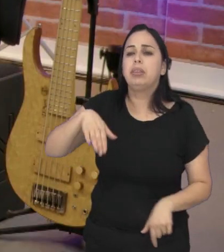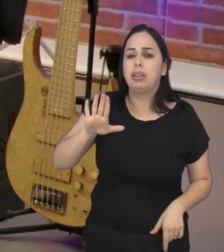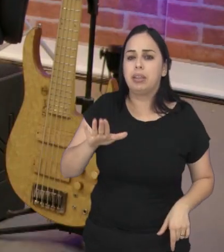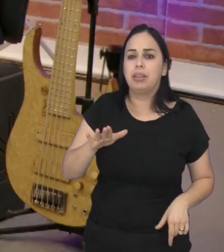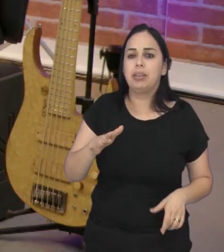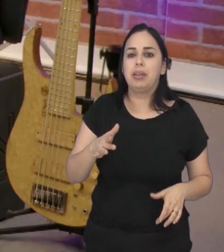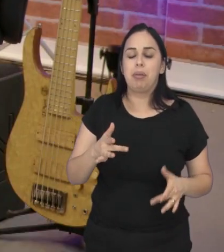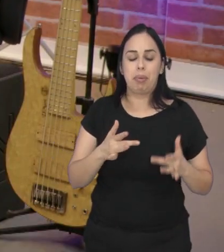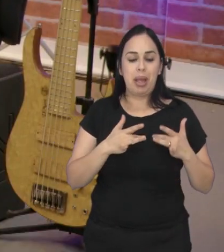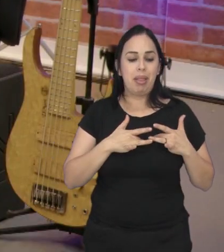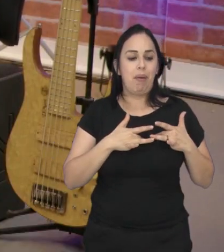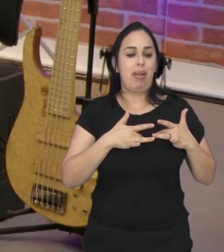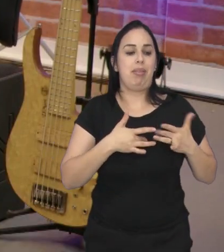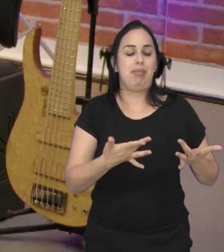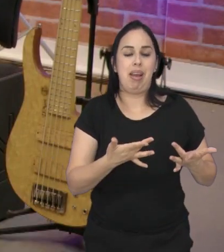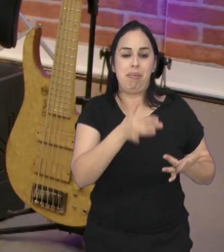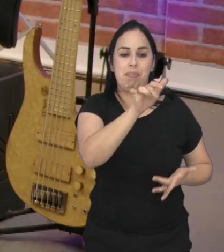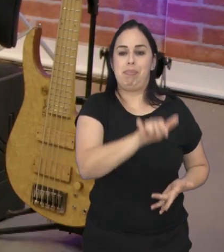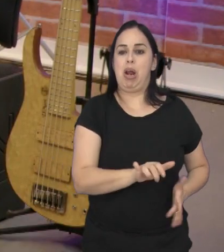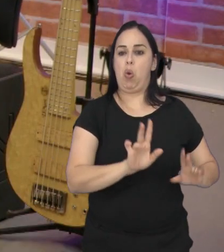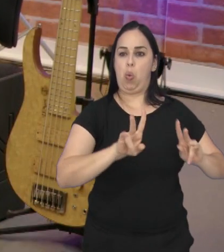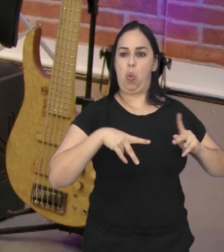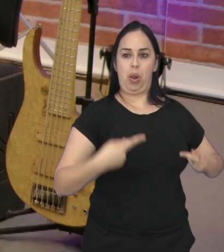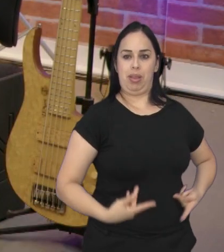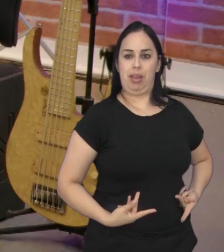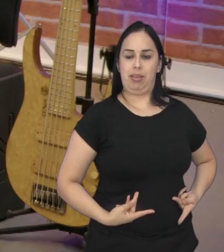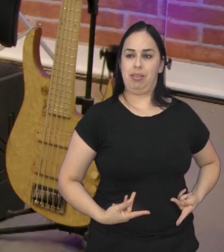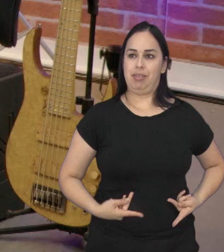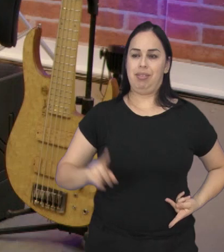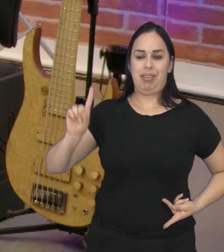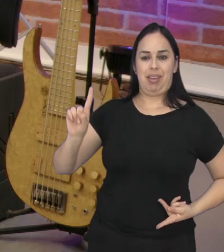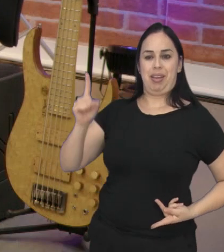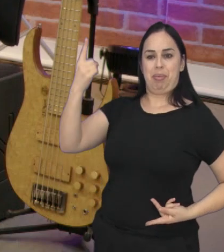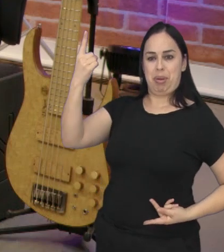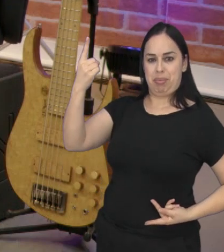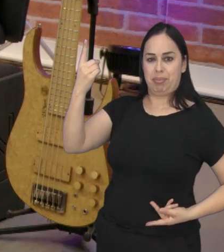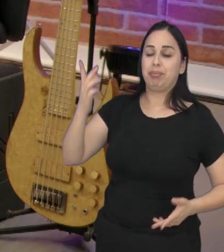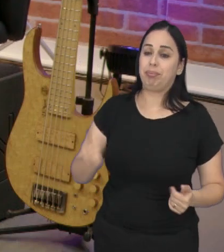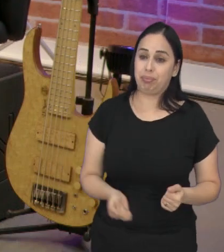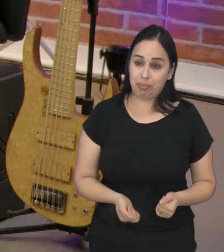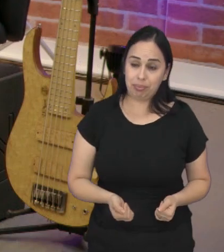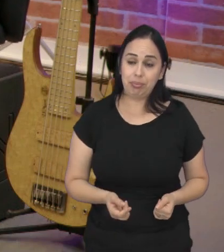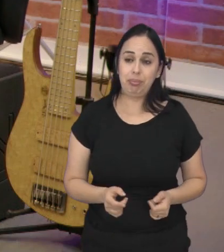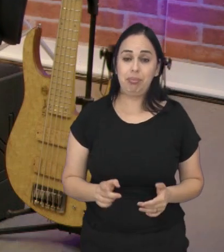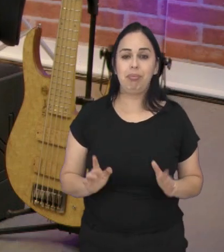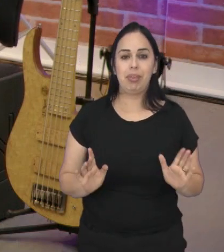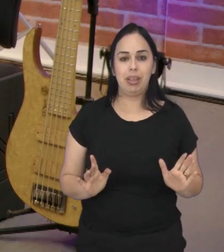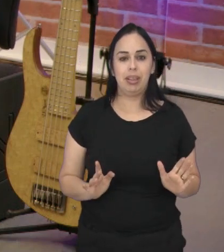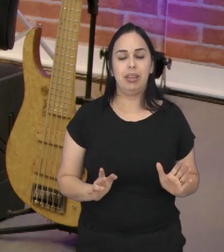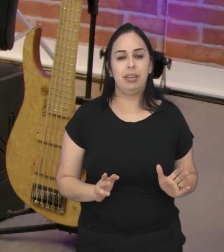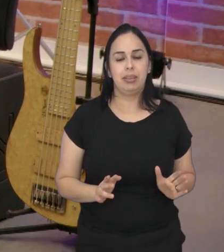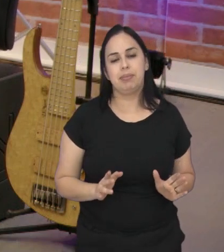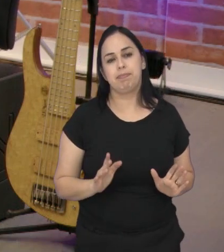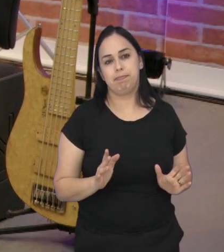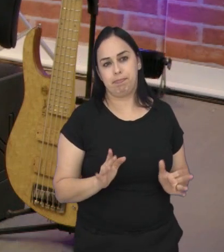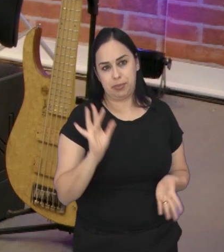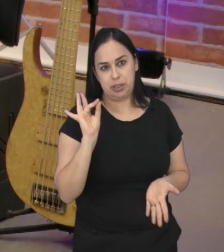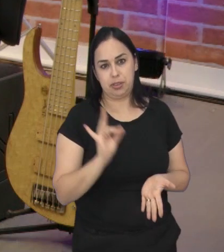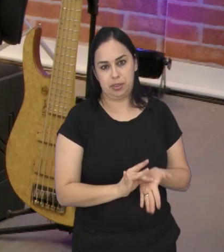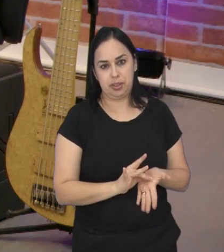tanto? Porque a entrega não é para uma pessoa, é por uma pessoa. é que porque você acredita, mas a real, assim, que quando você